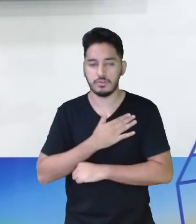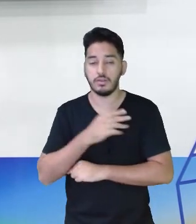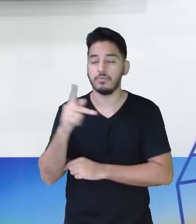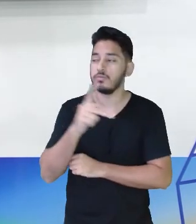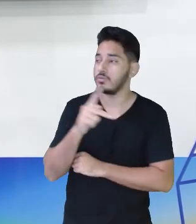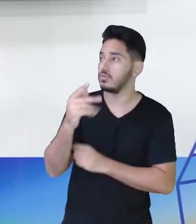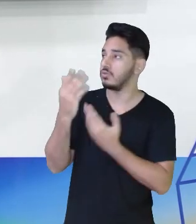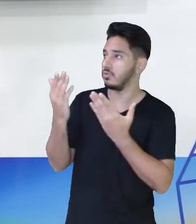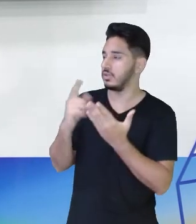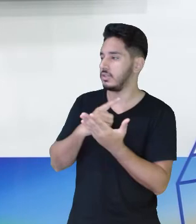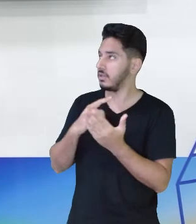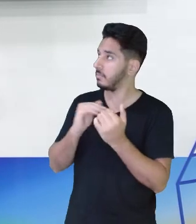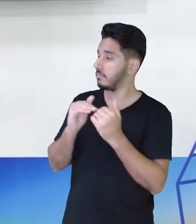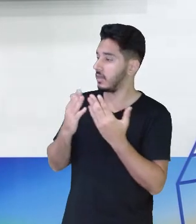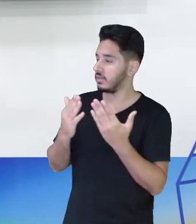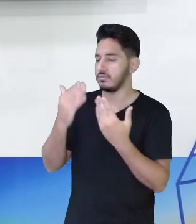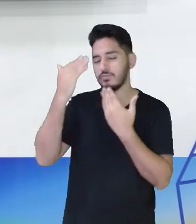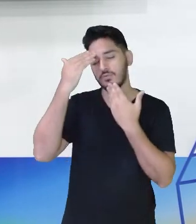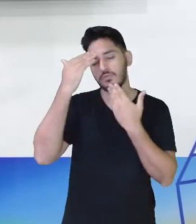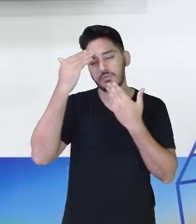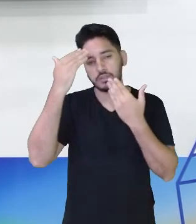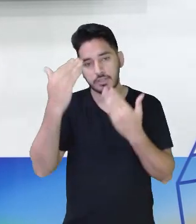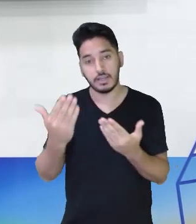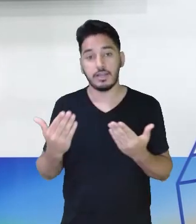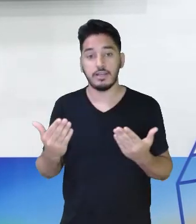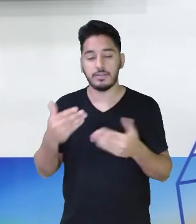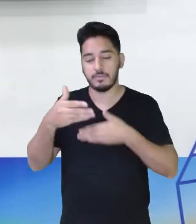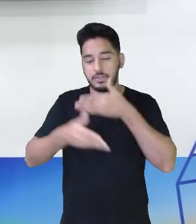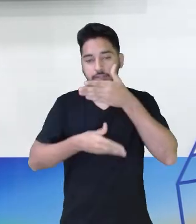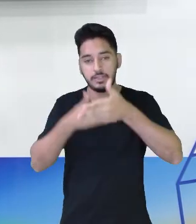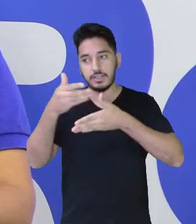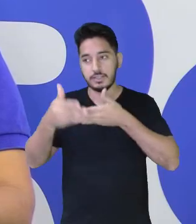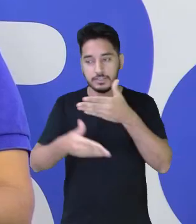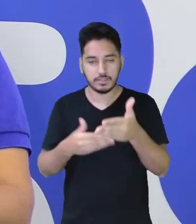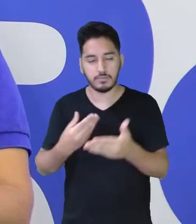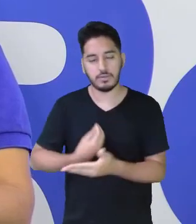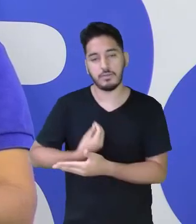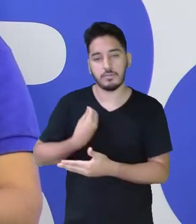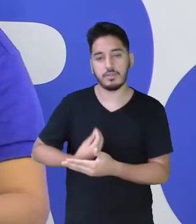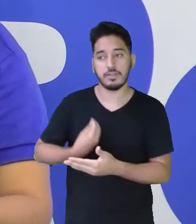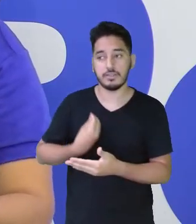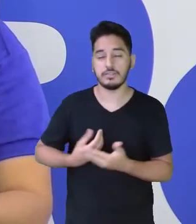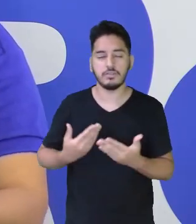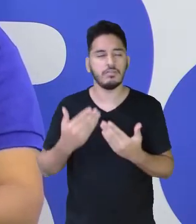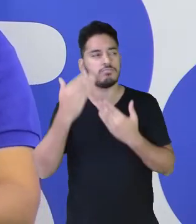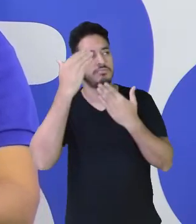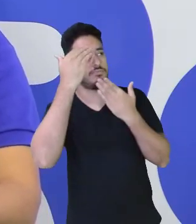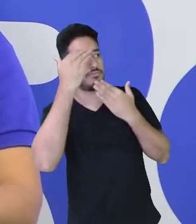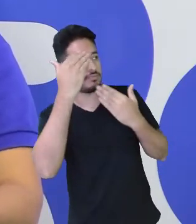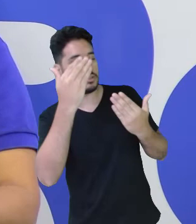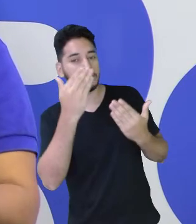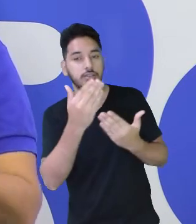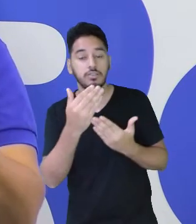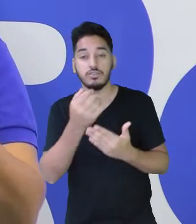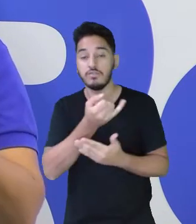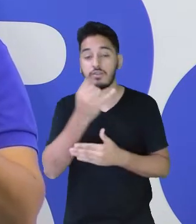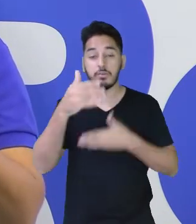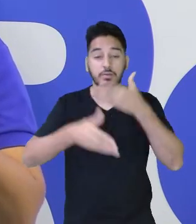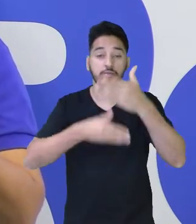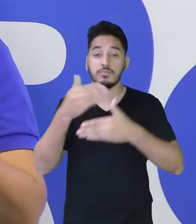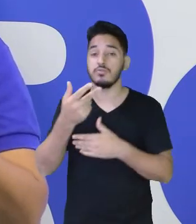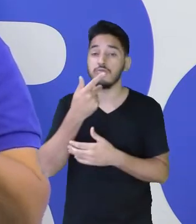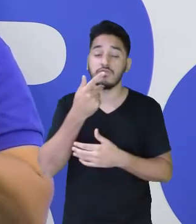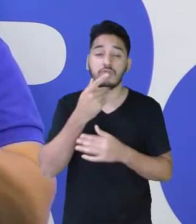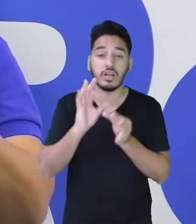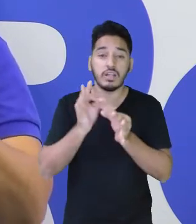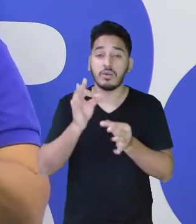Professora Abigail, muito obrigada pela interação, pela presença. Eu que agradeço, muita gente participando, a gente só não fala